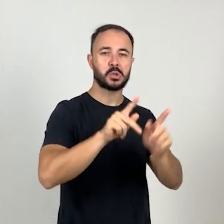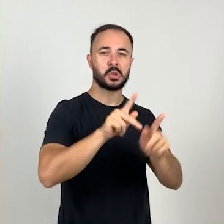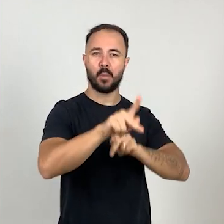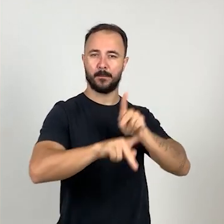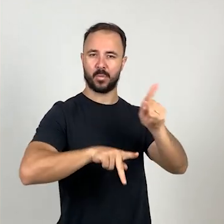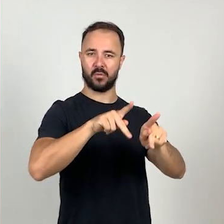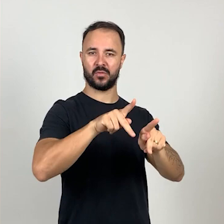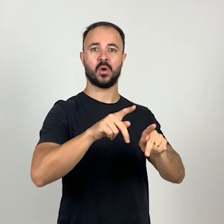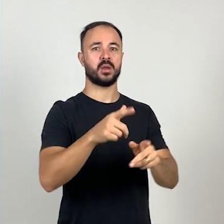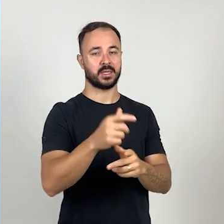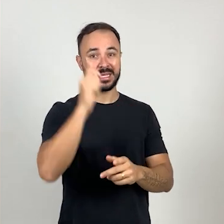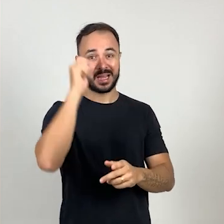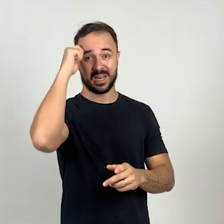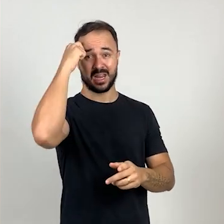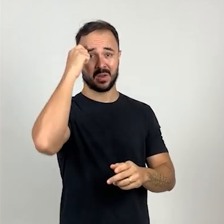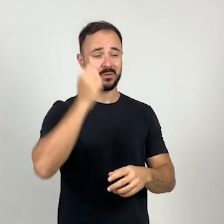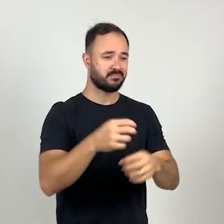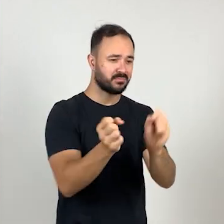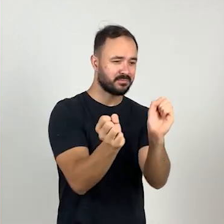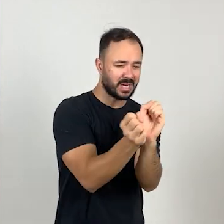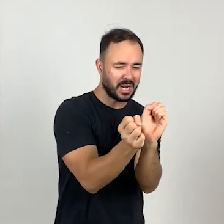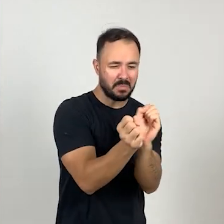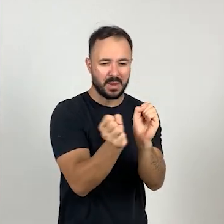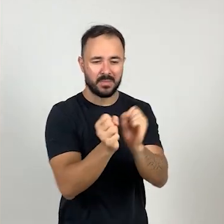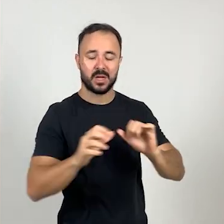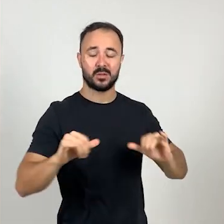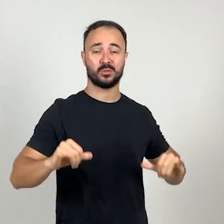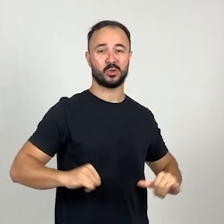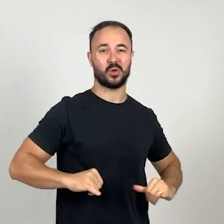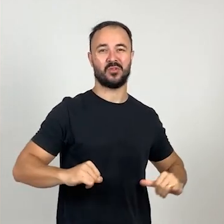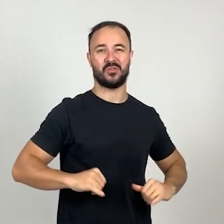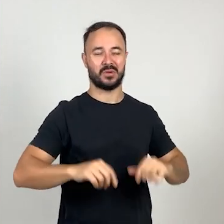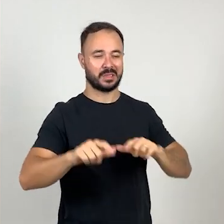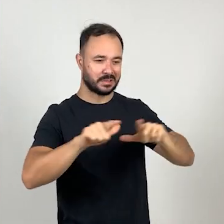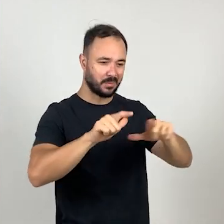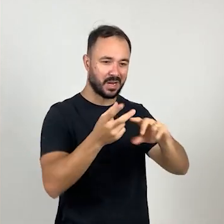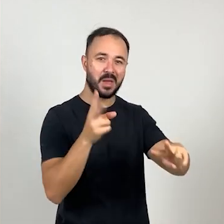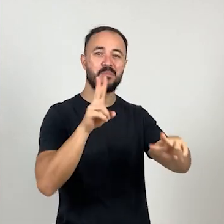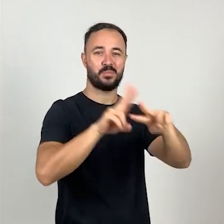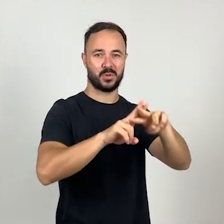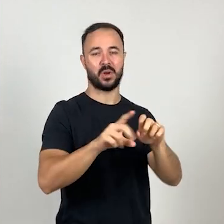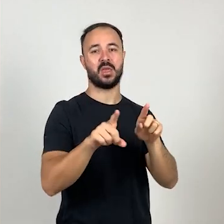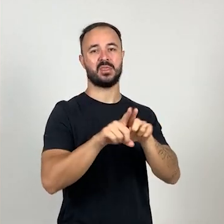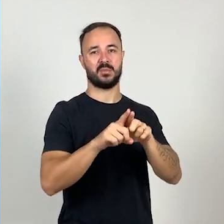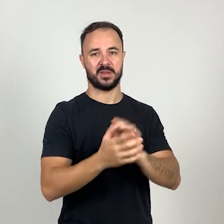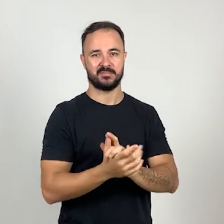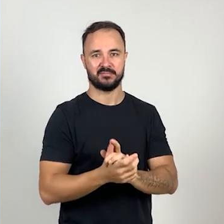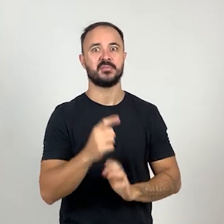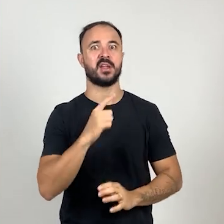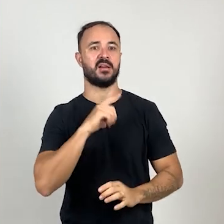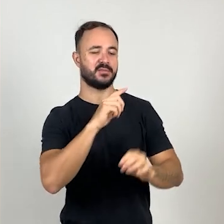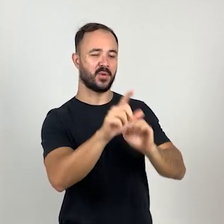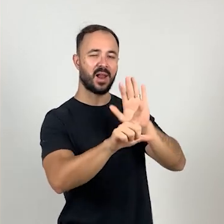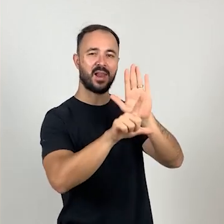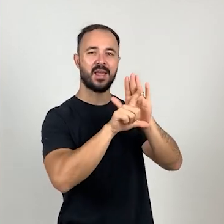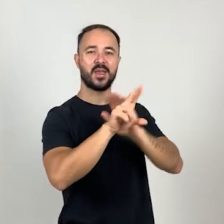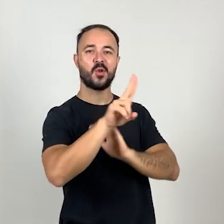abusos físicos, emocionais e privações de liberdade. A Lei Áurea, assinada em 13 de maio